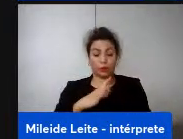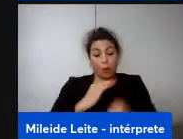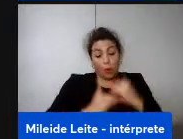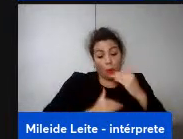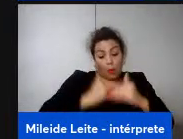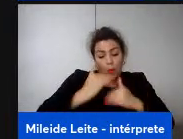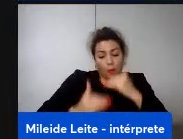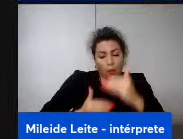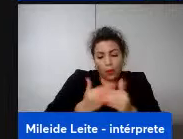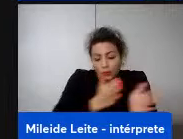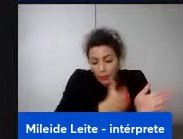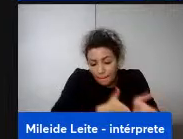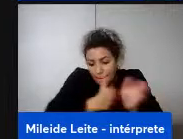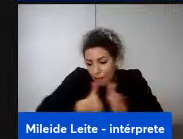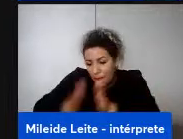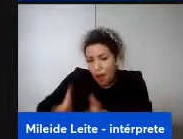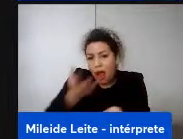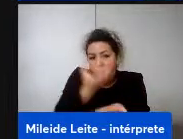de alfabetização